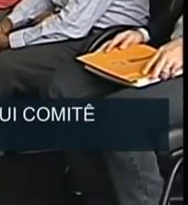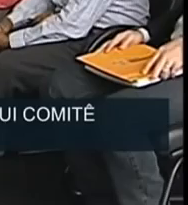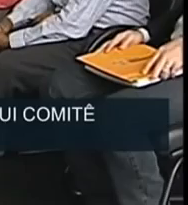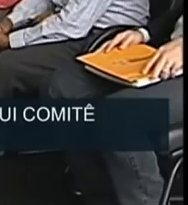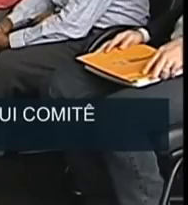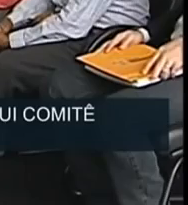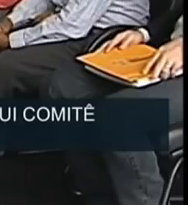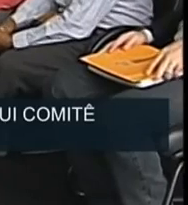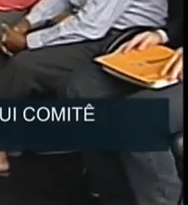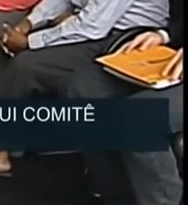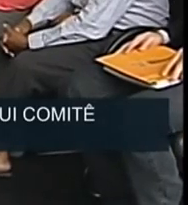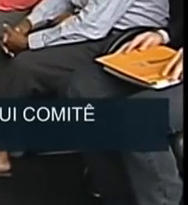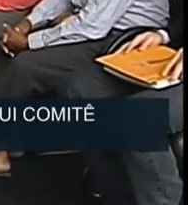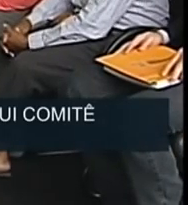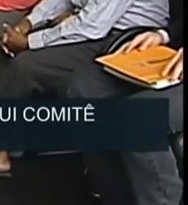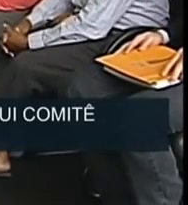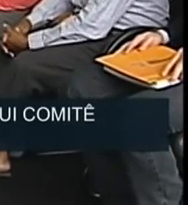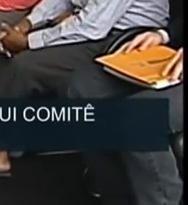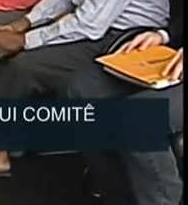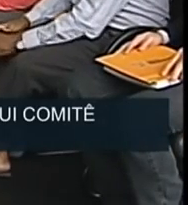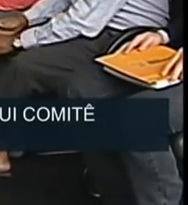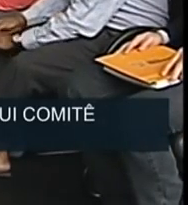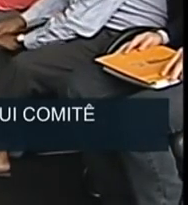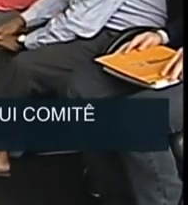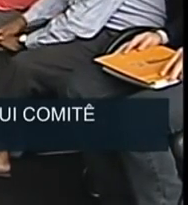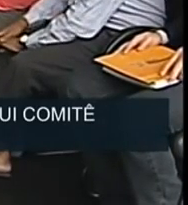Então, finalizo a minha palavra aqui.